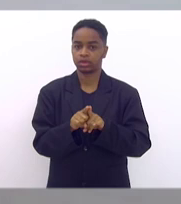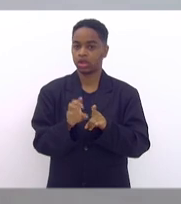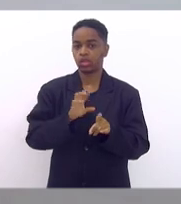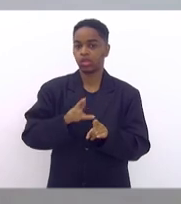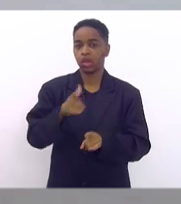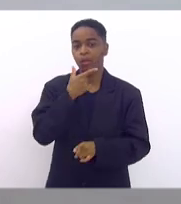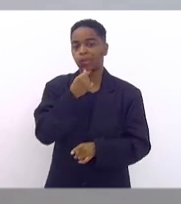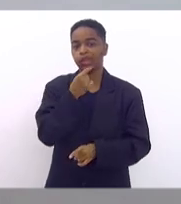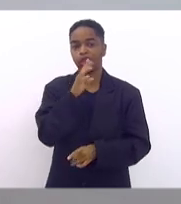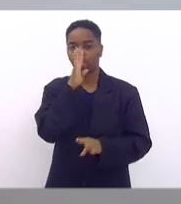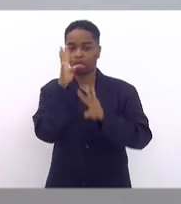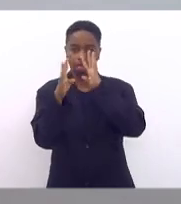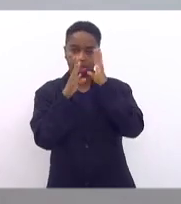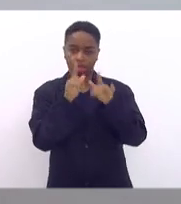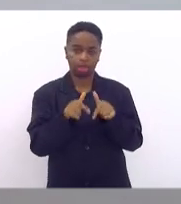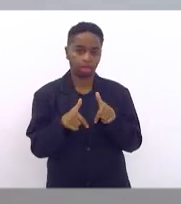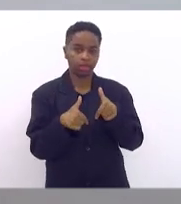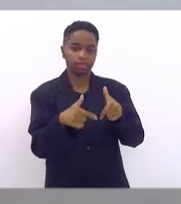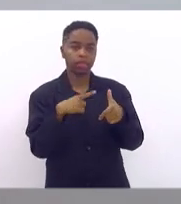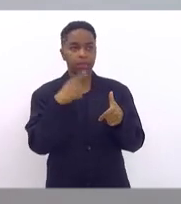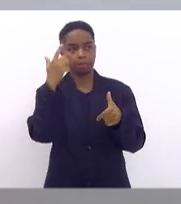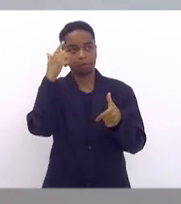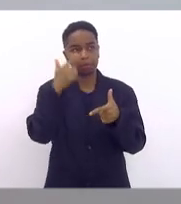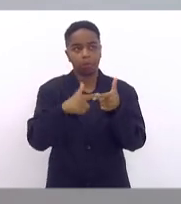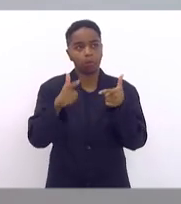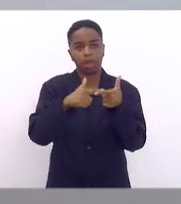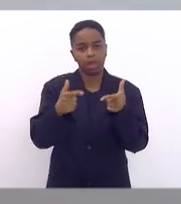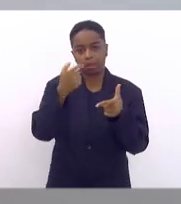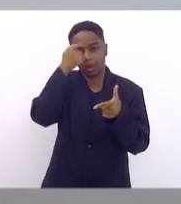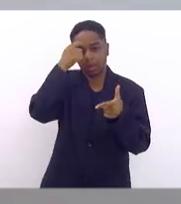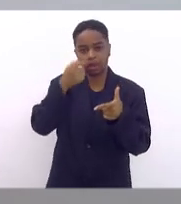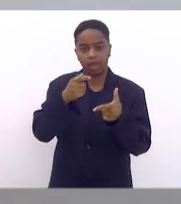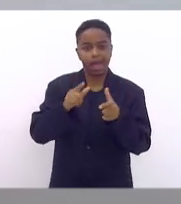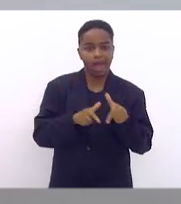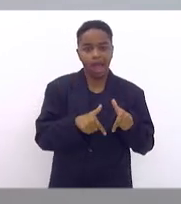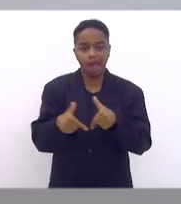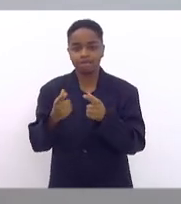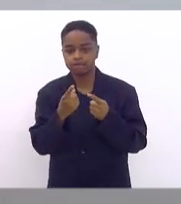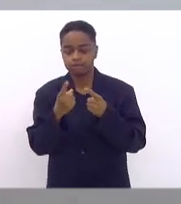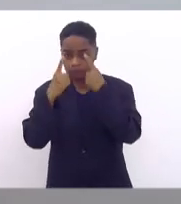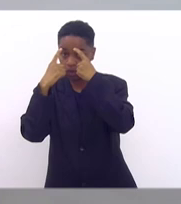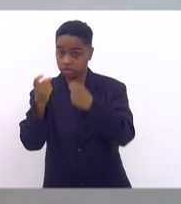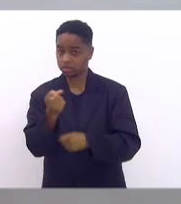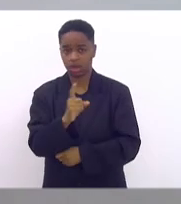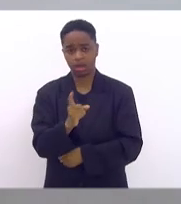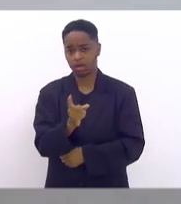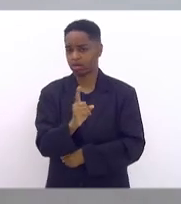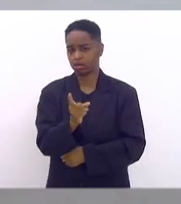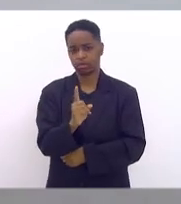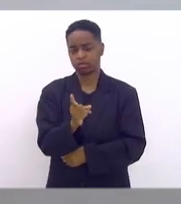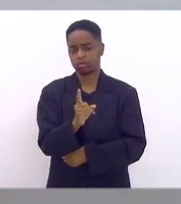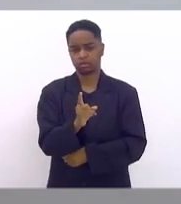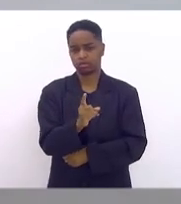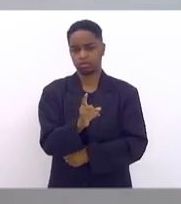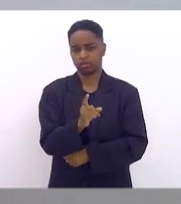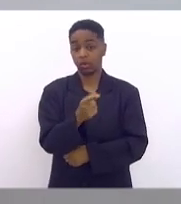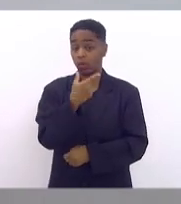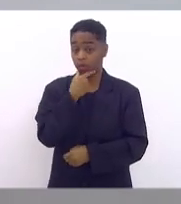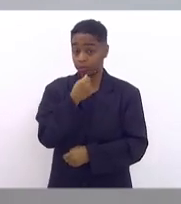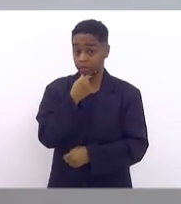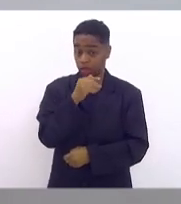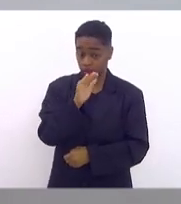menino aleatório que tem um problema mental e que foi lá e cometeu essa violência, não. Meninos e